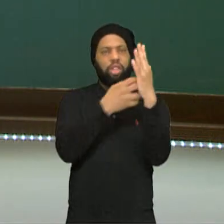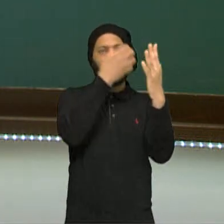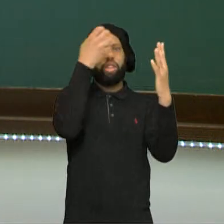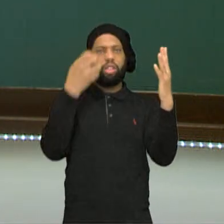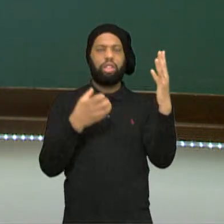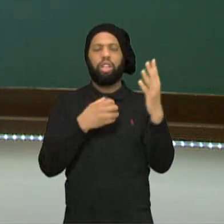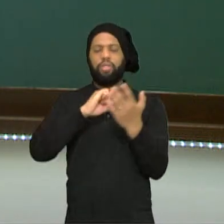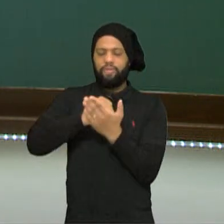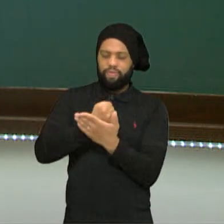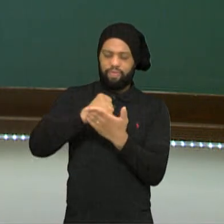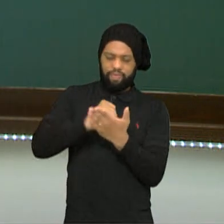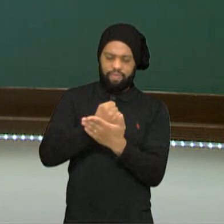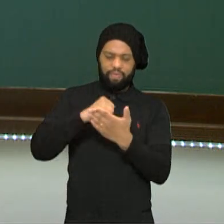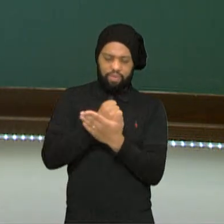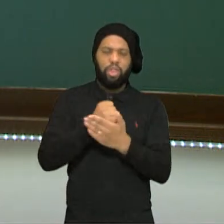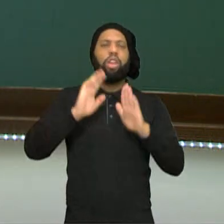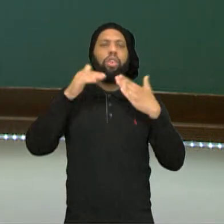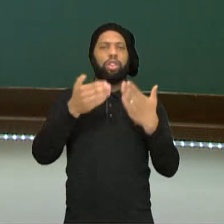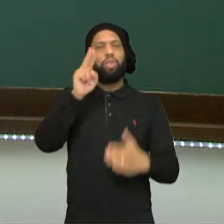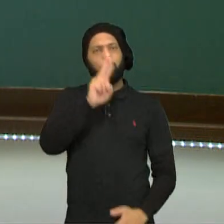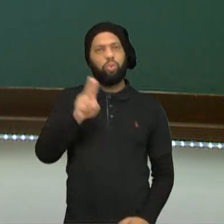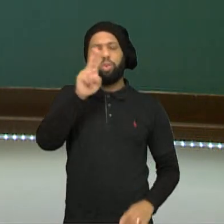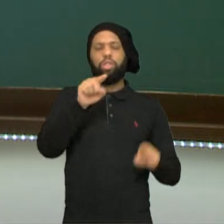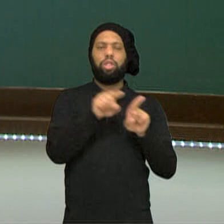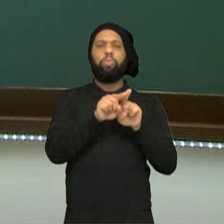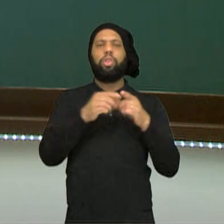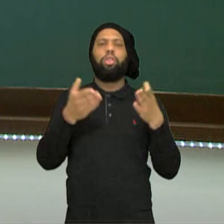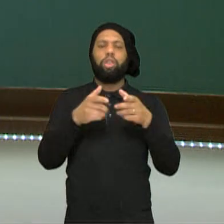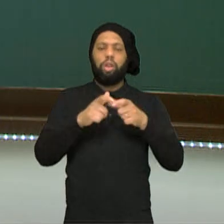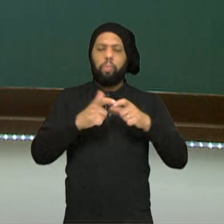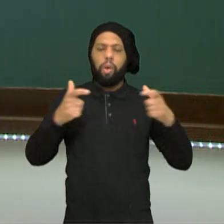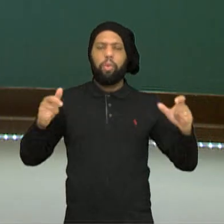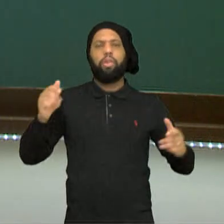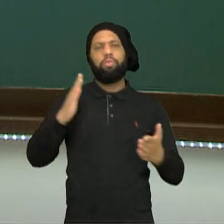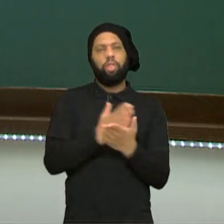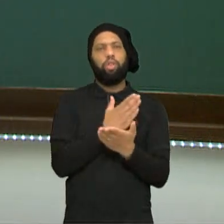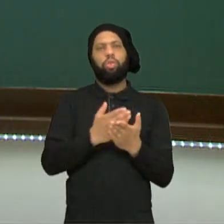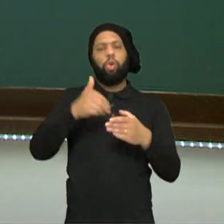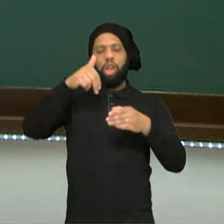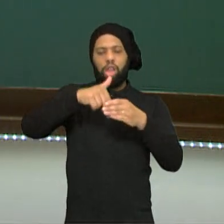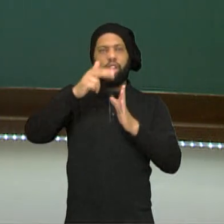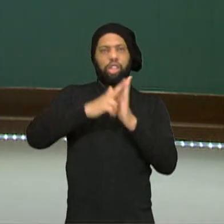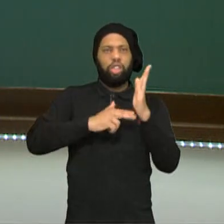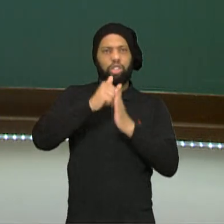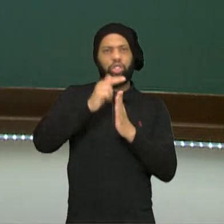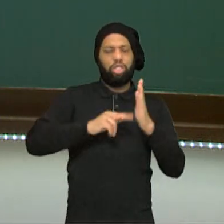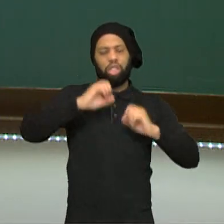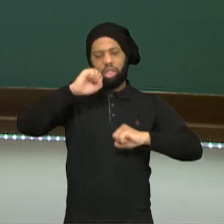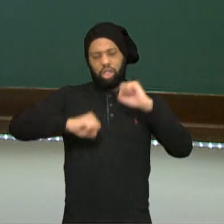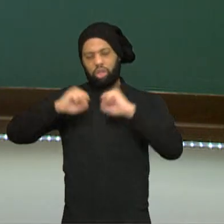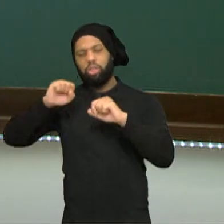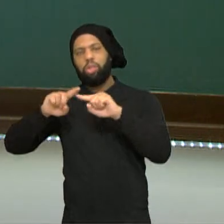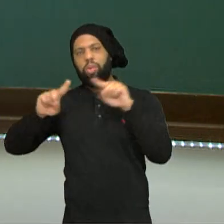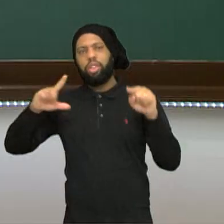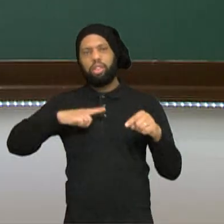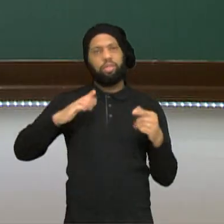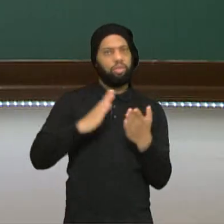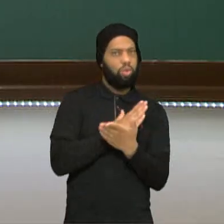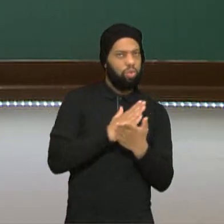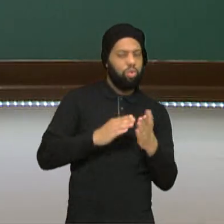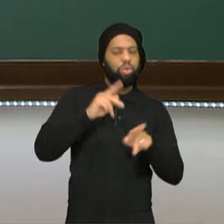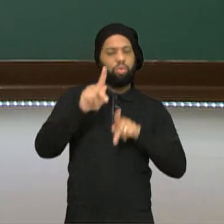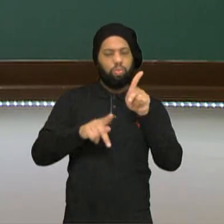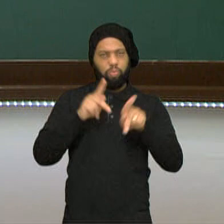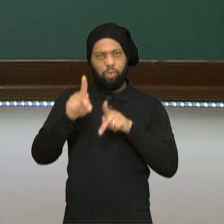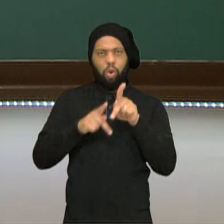Então, eles estão utilizando para, né, ampliar algumas tintas industrializadas. Mas tem povos indígenas que mantêm